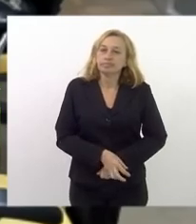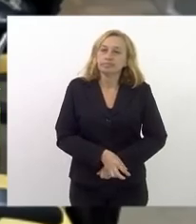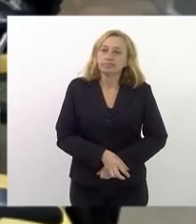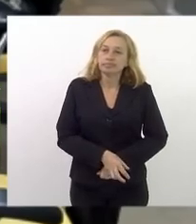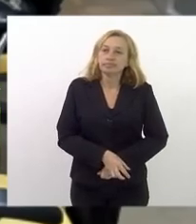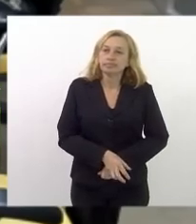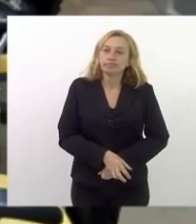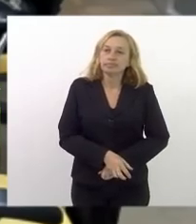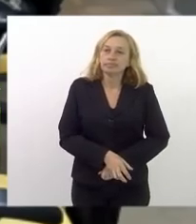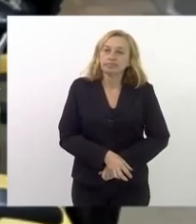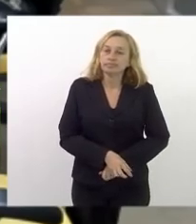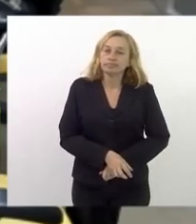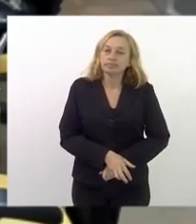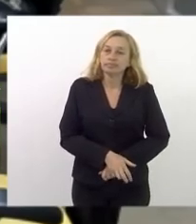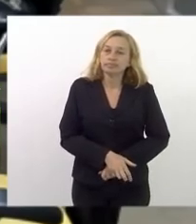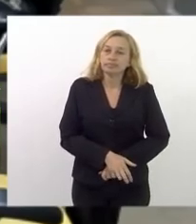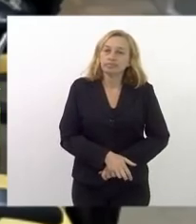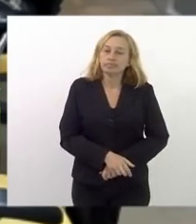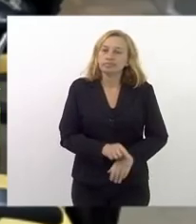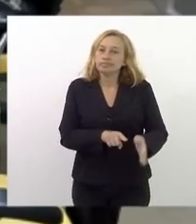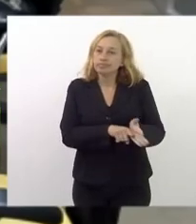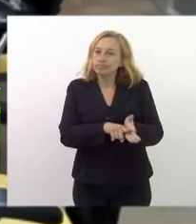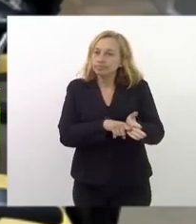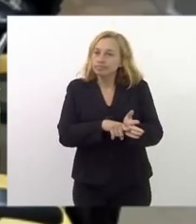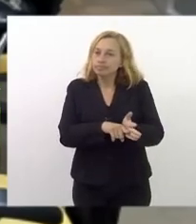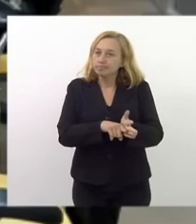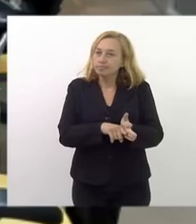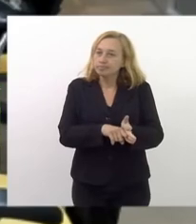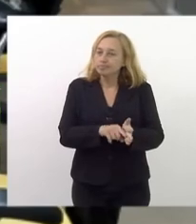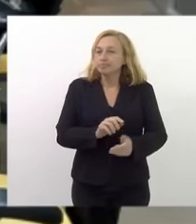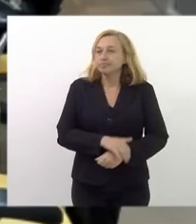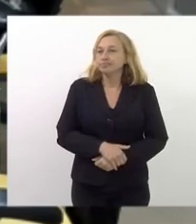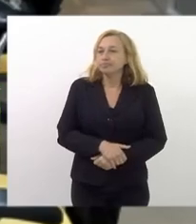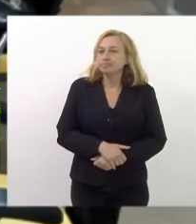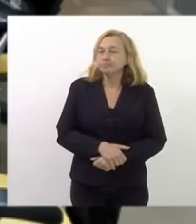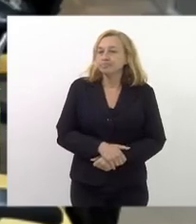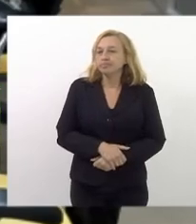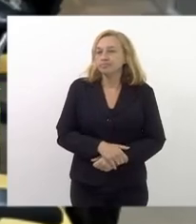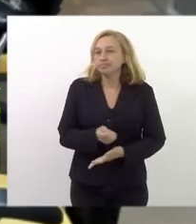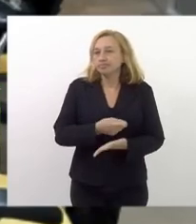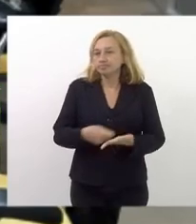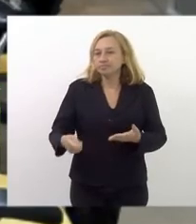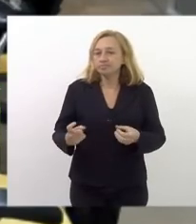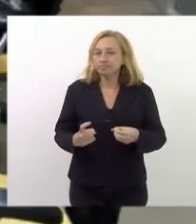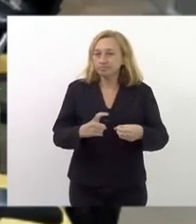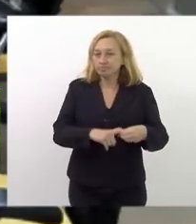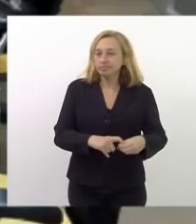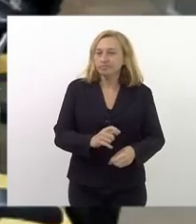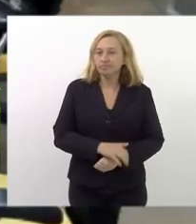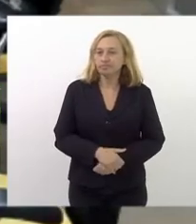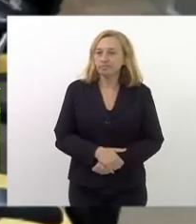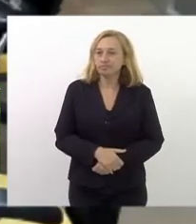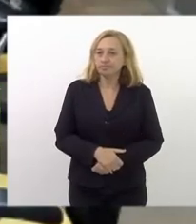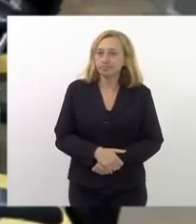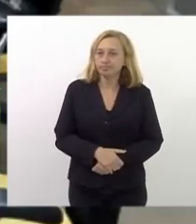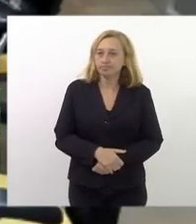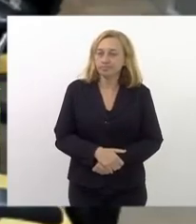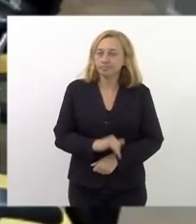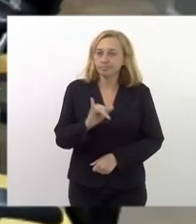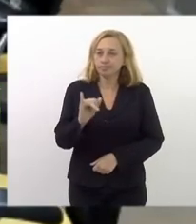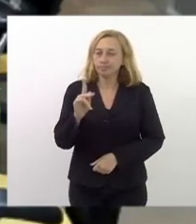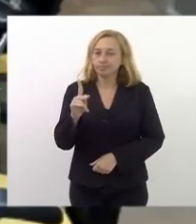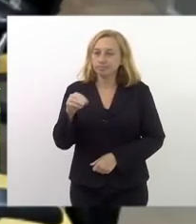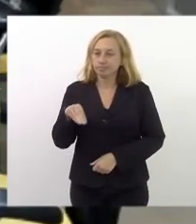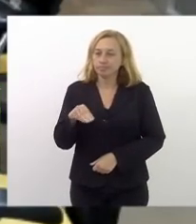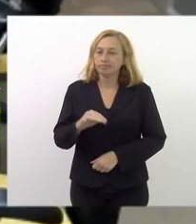é a fiscalização a partir da assinatura de um convênio. O IPEM ficou,